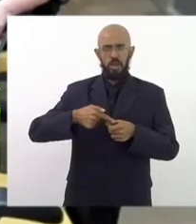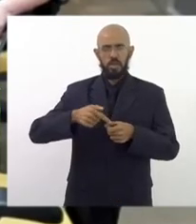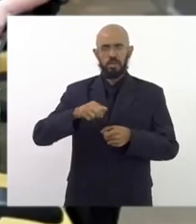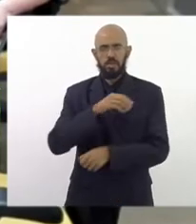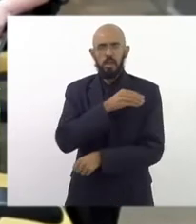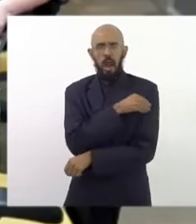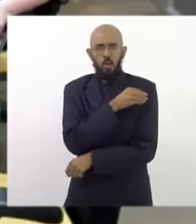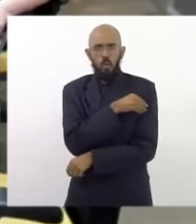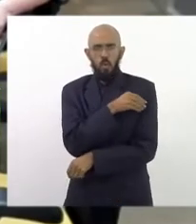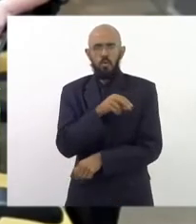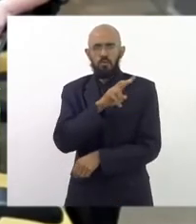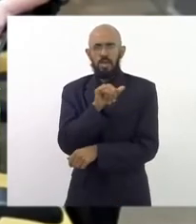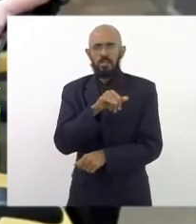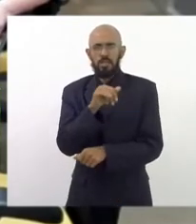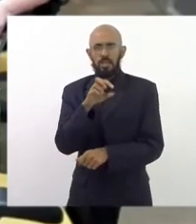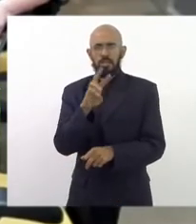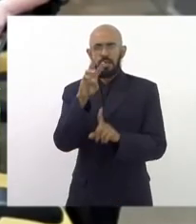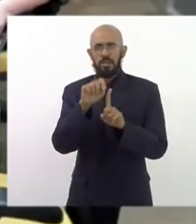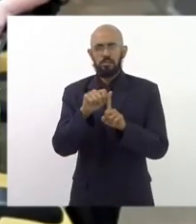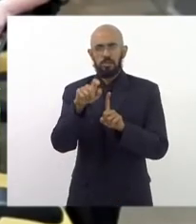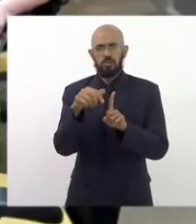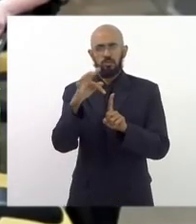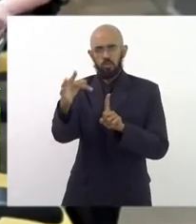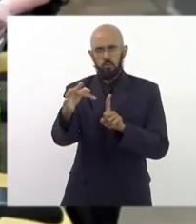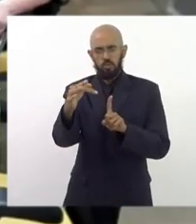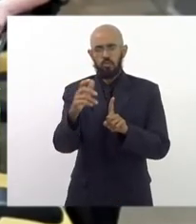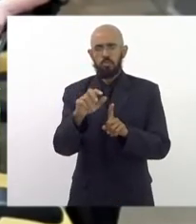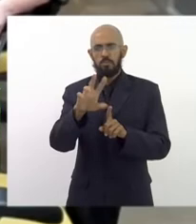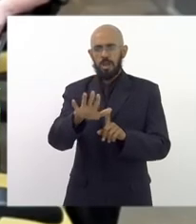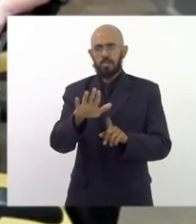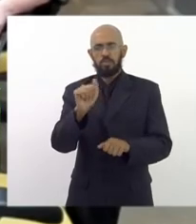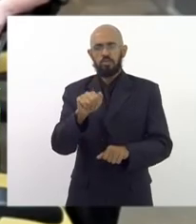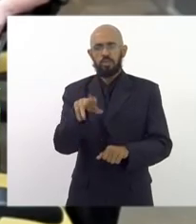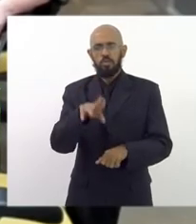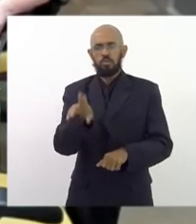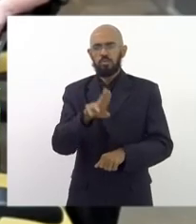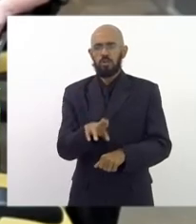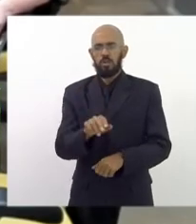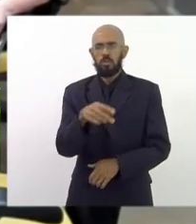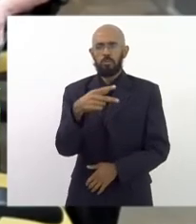está utilizando o valor congelado do PMPF